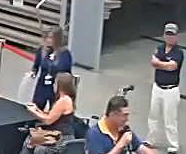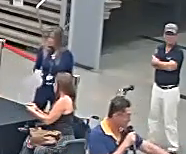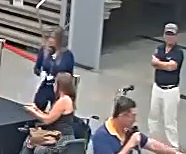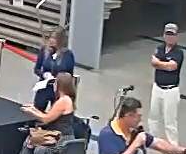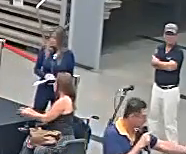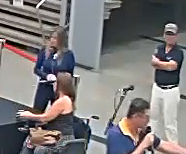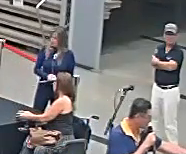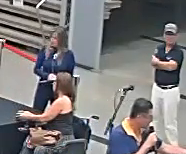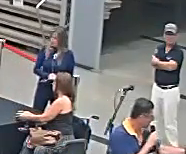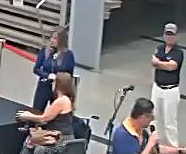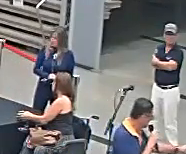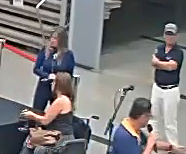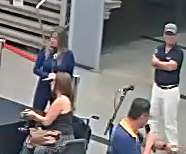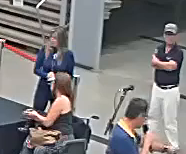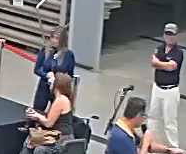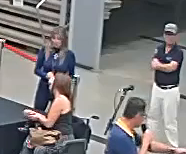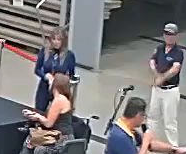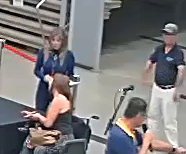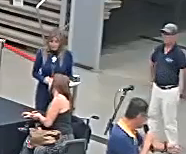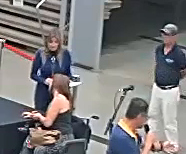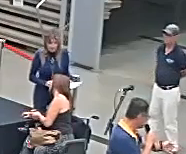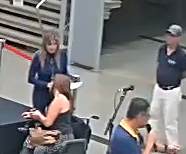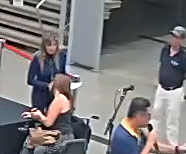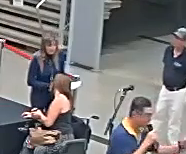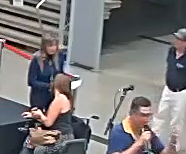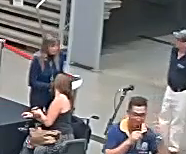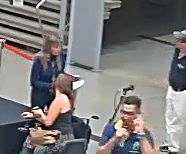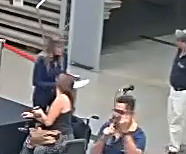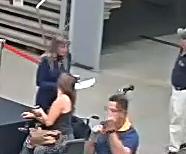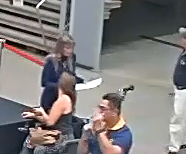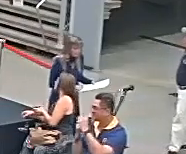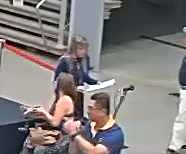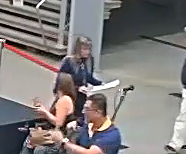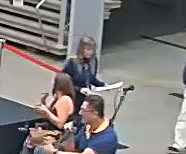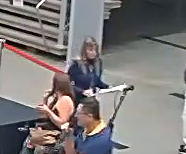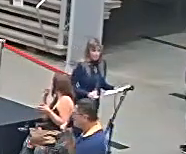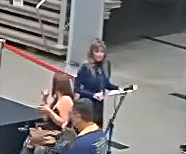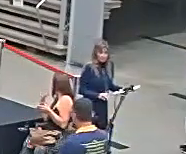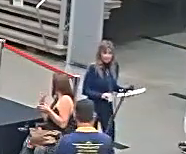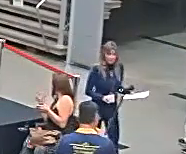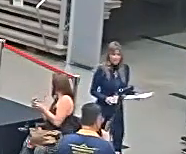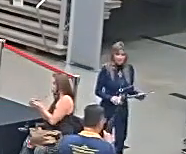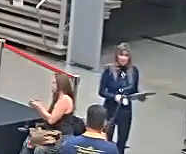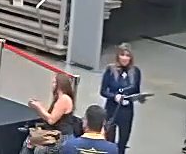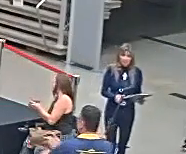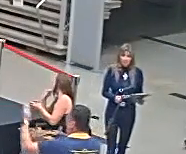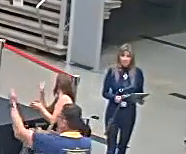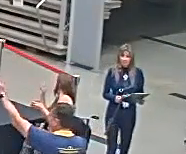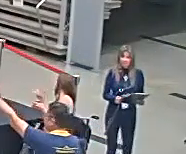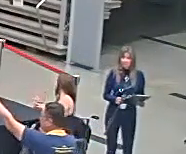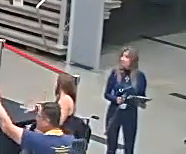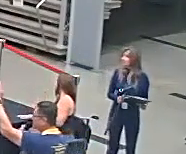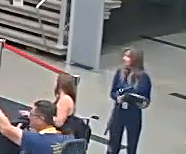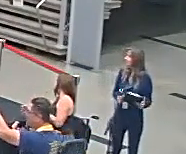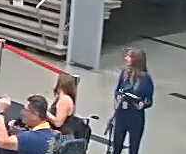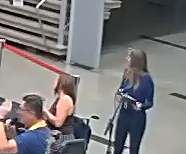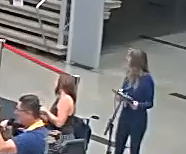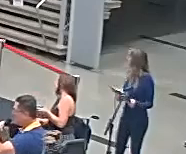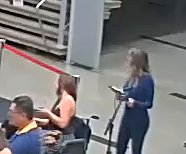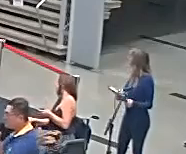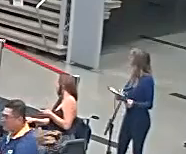vendo só aqui uma pessoa casu dizer na parte de libas bacana ótimo Parabéns pela TV